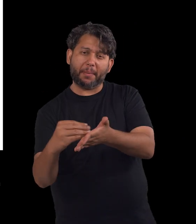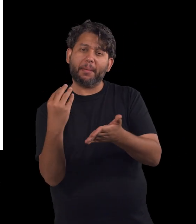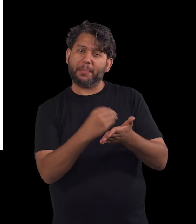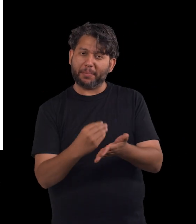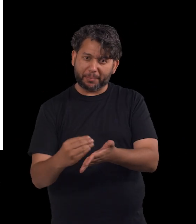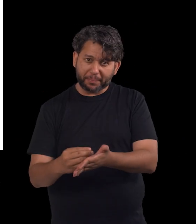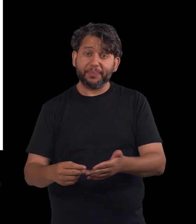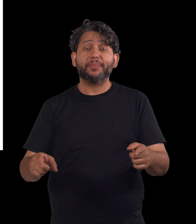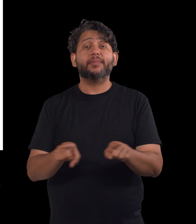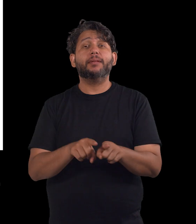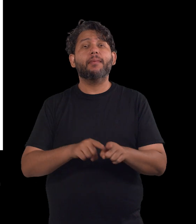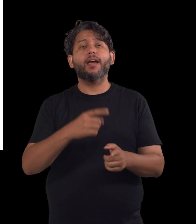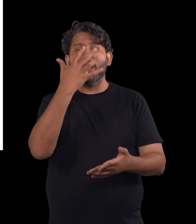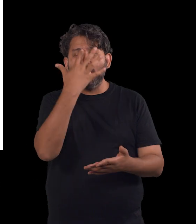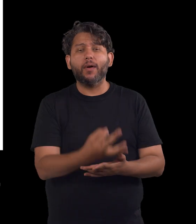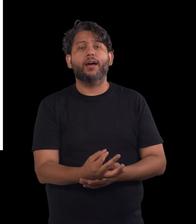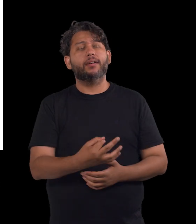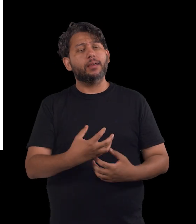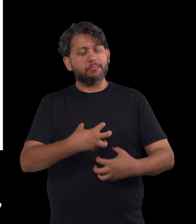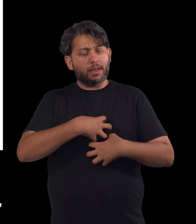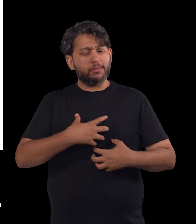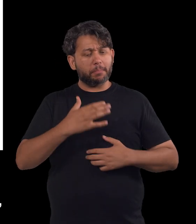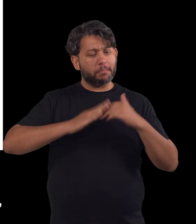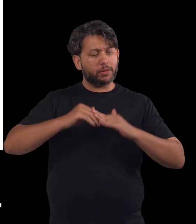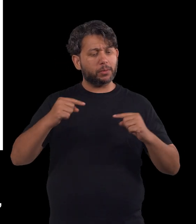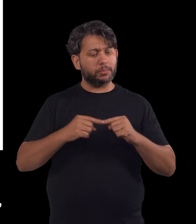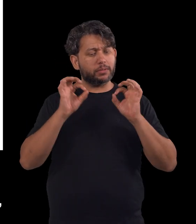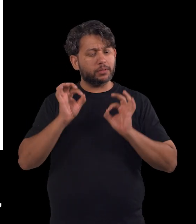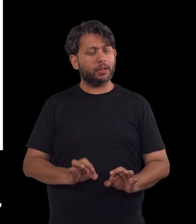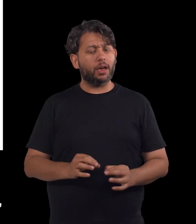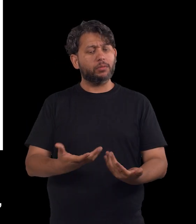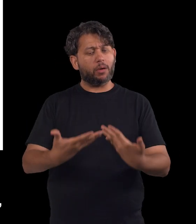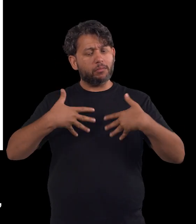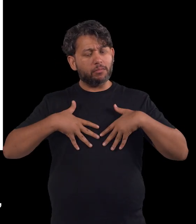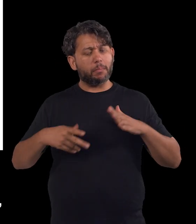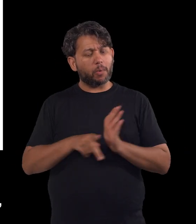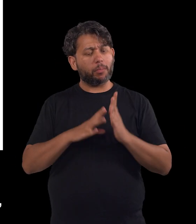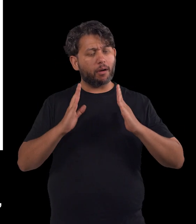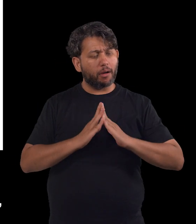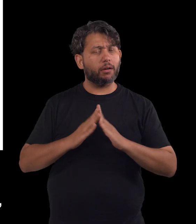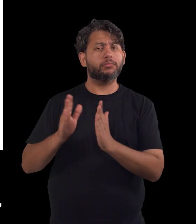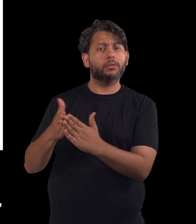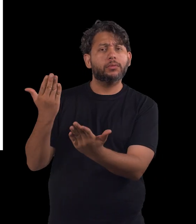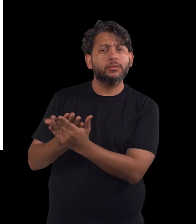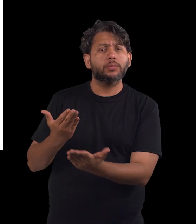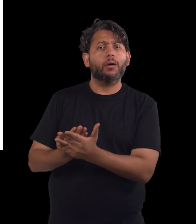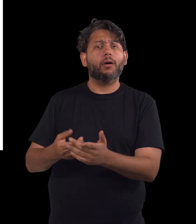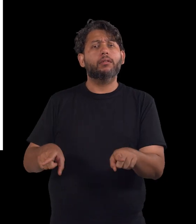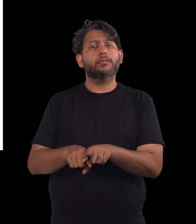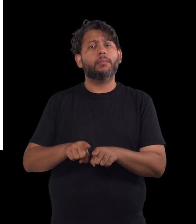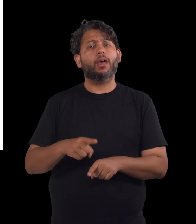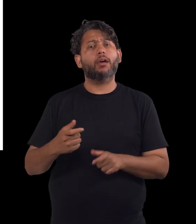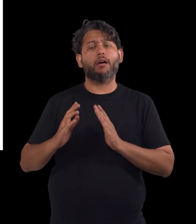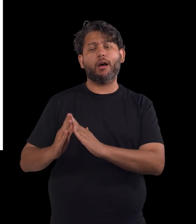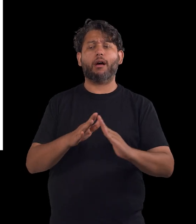completar linhas ou colunas, como também reconhecem, nomeiam e discutem práticas que podem ser incorporadas em casa, na